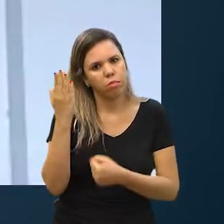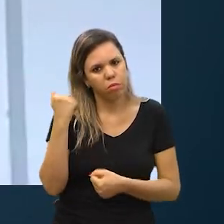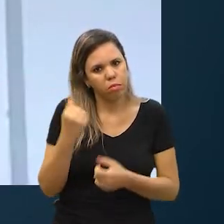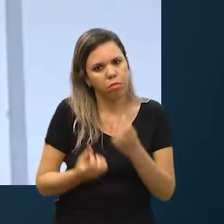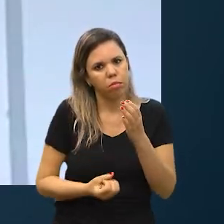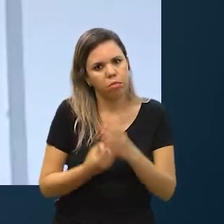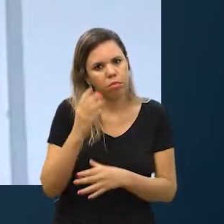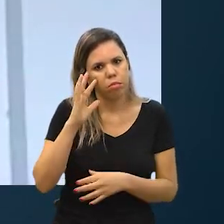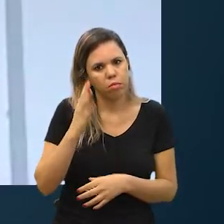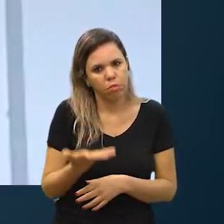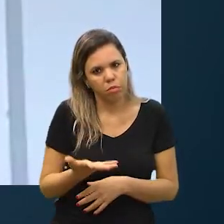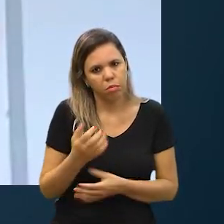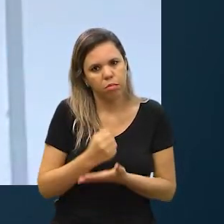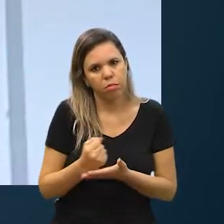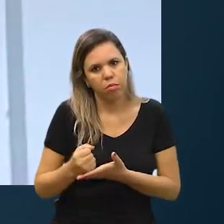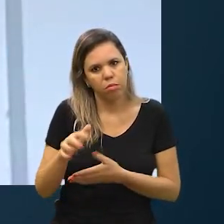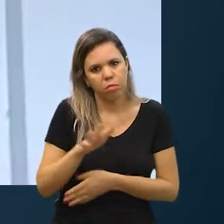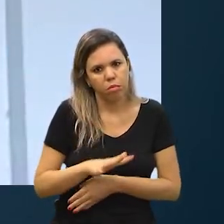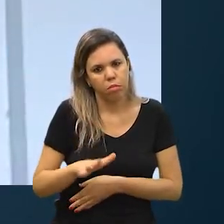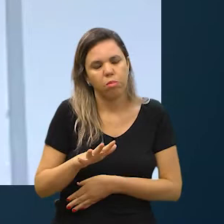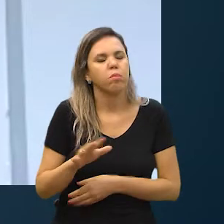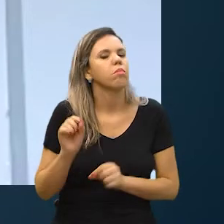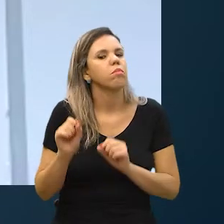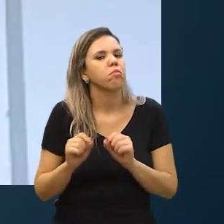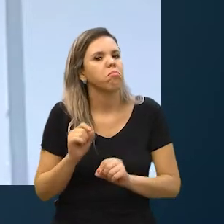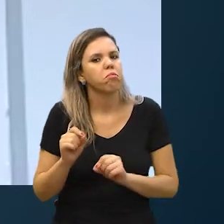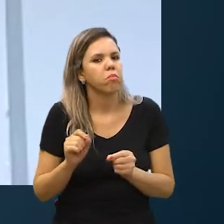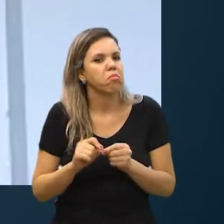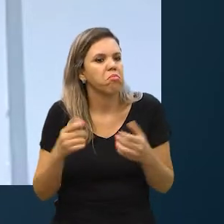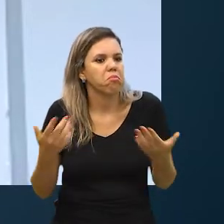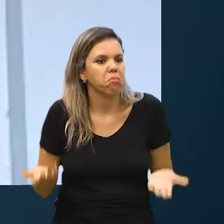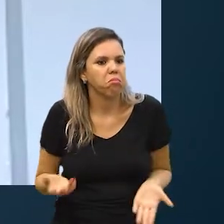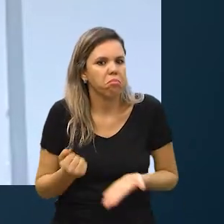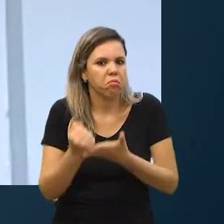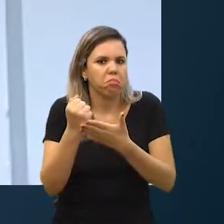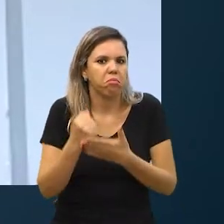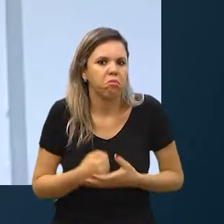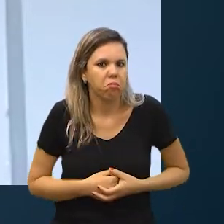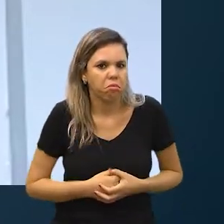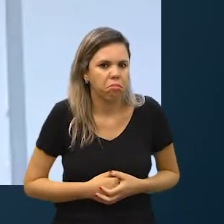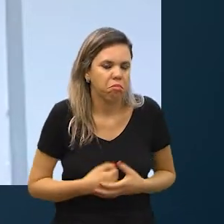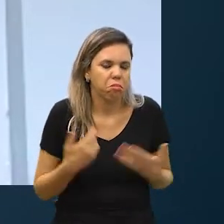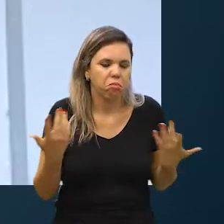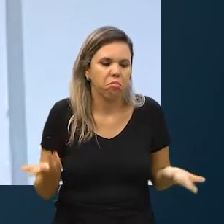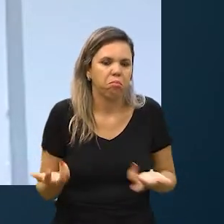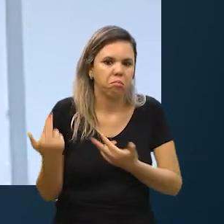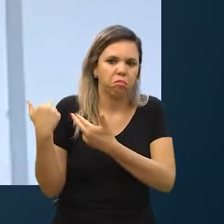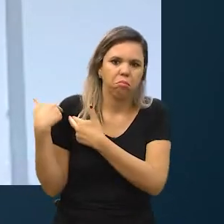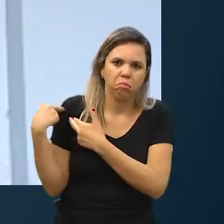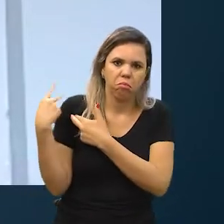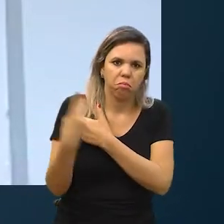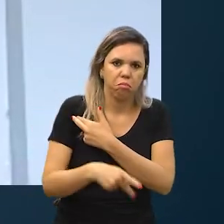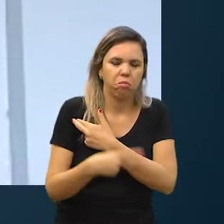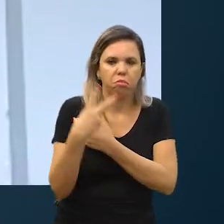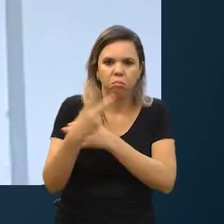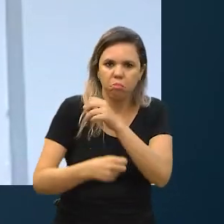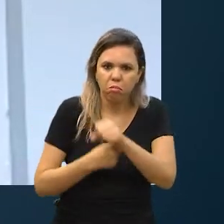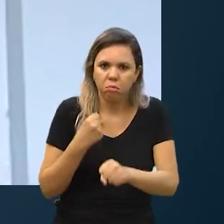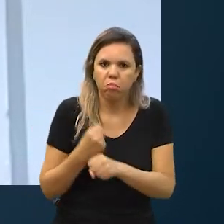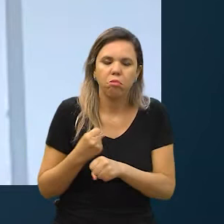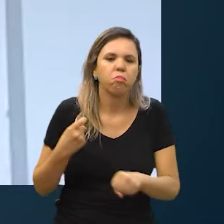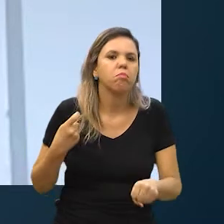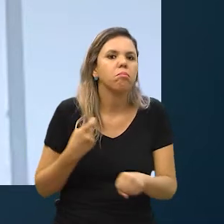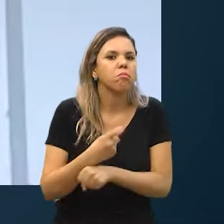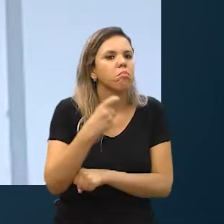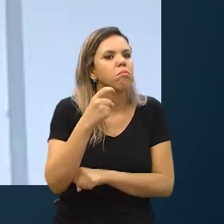que eles precisavam criar uma solução de contratos. O que ia ser, o que ia fazer, como ia ajudar, aí foi responsabilidade nossa em 2 anos